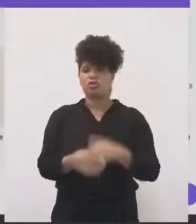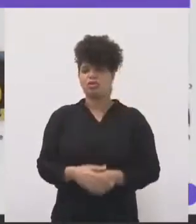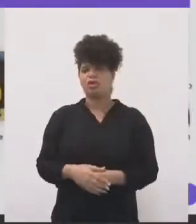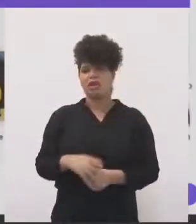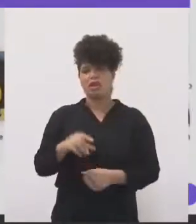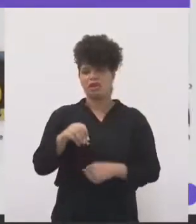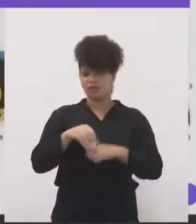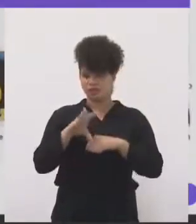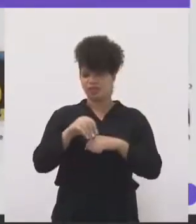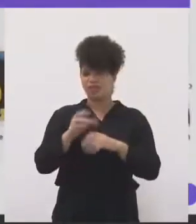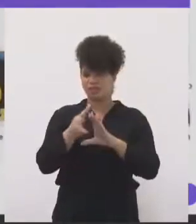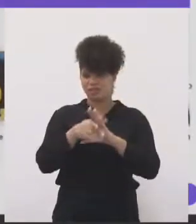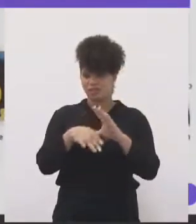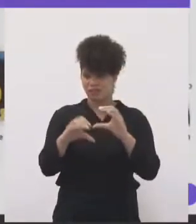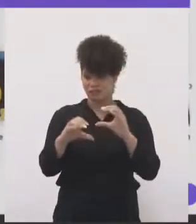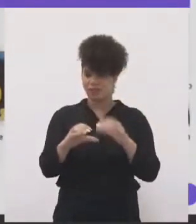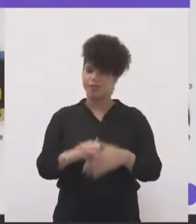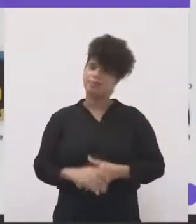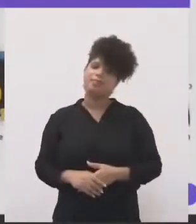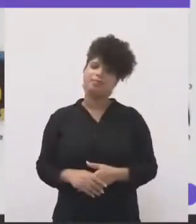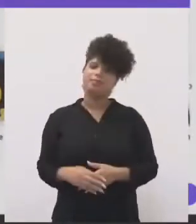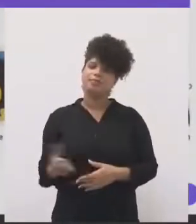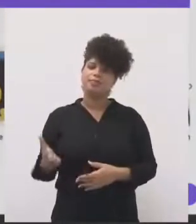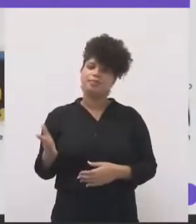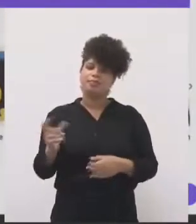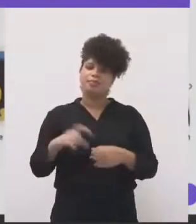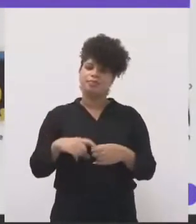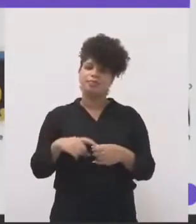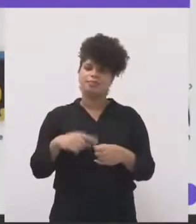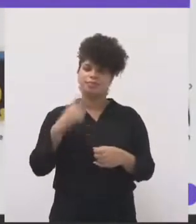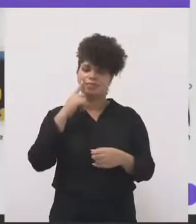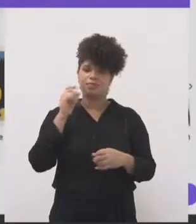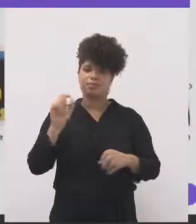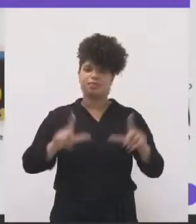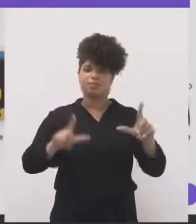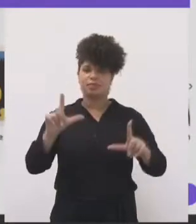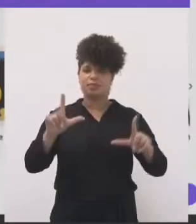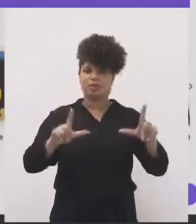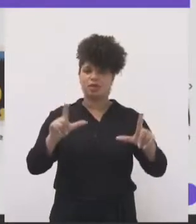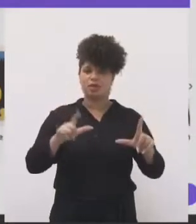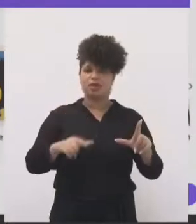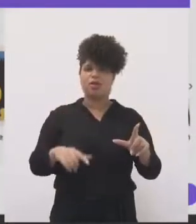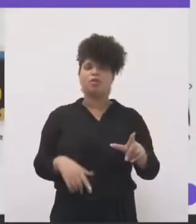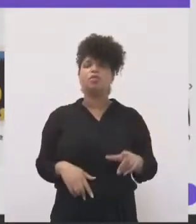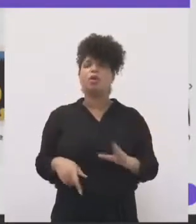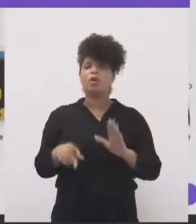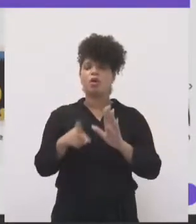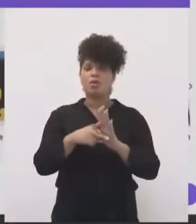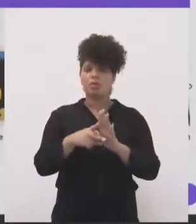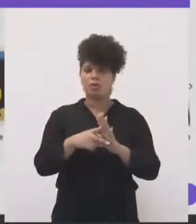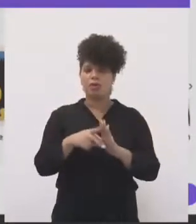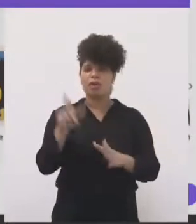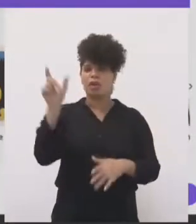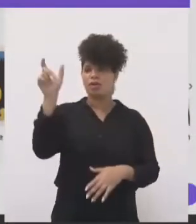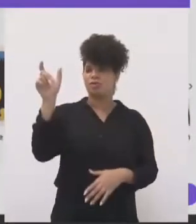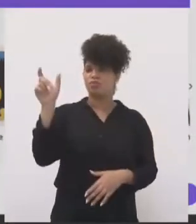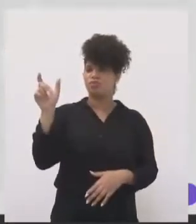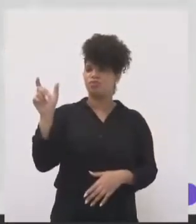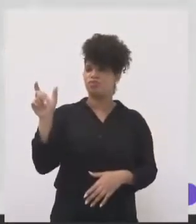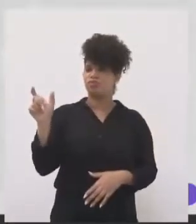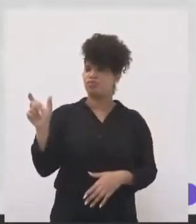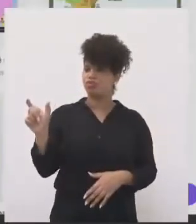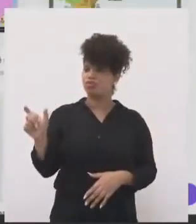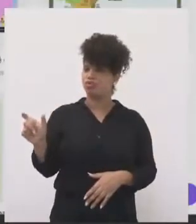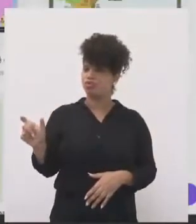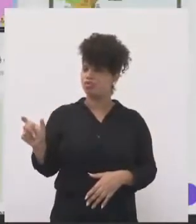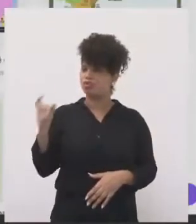Canva. Voltando na página inicial, no menu lateral do lado esquerdo, eu tenho aqui, a primeira opção são